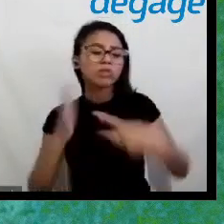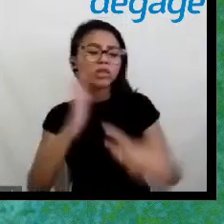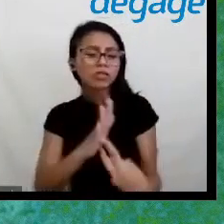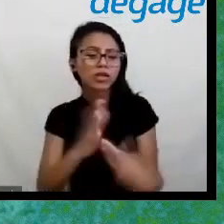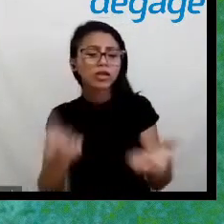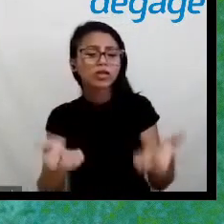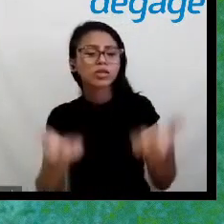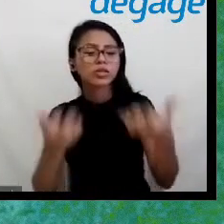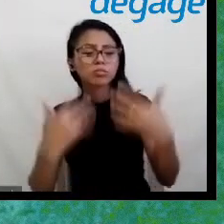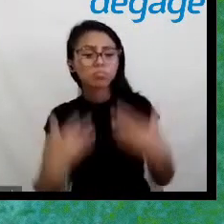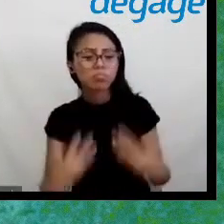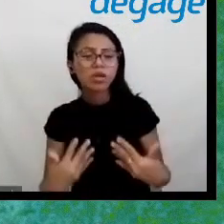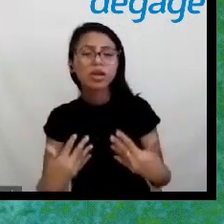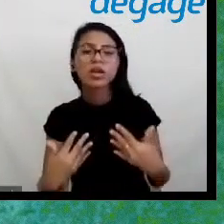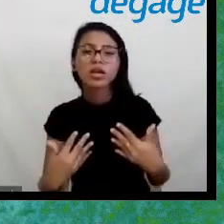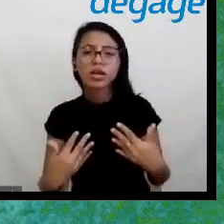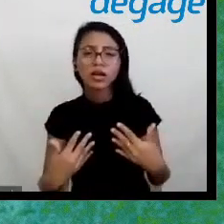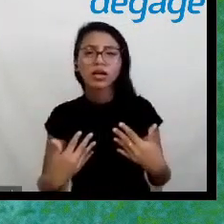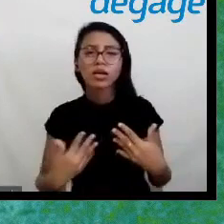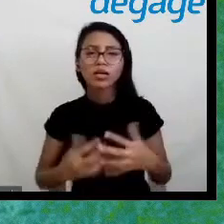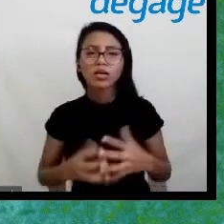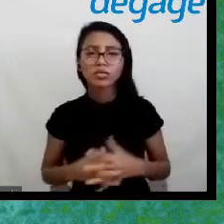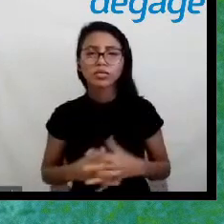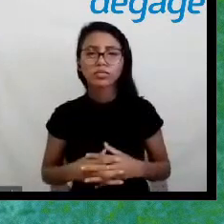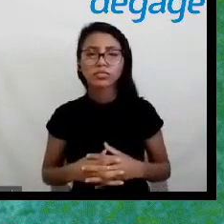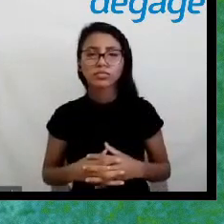artística, digamos assim.